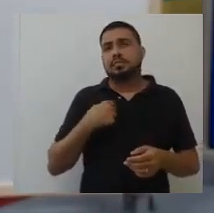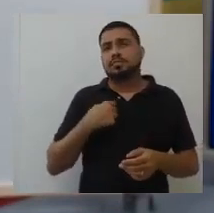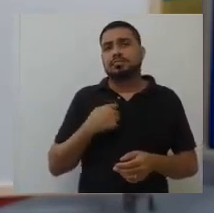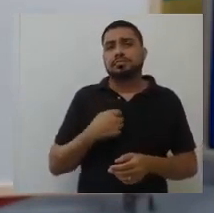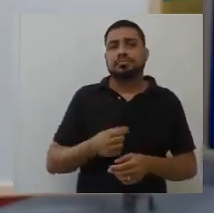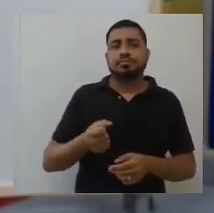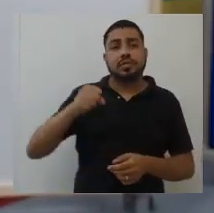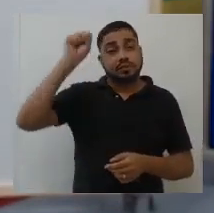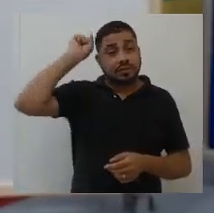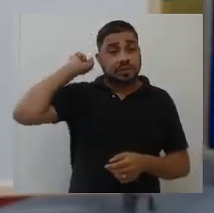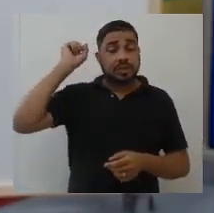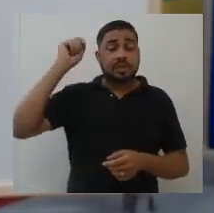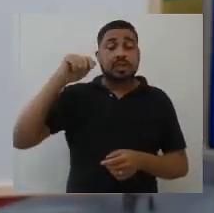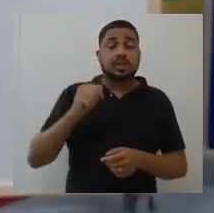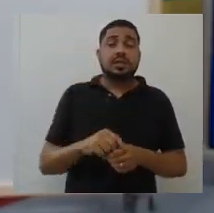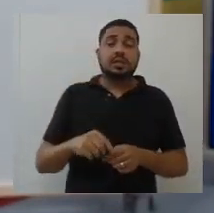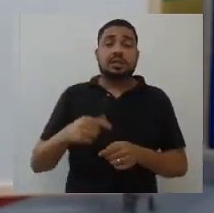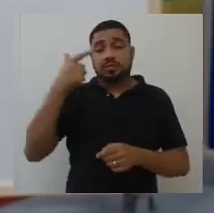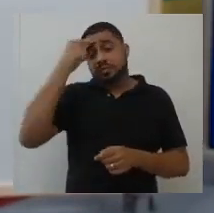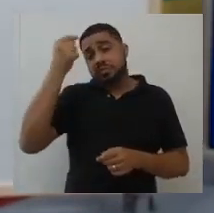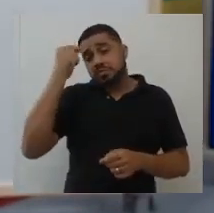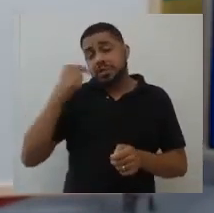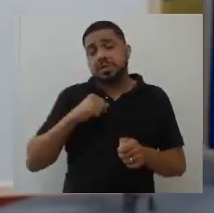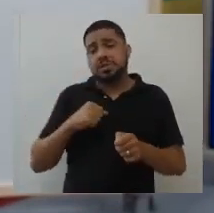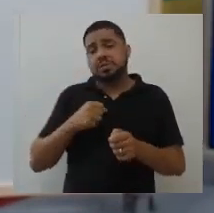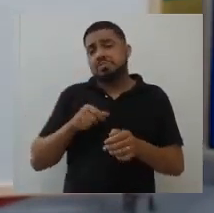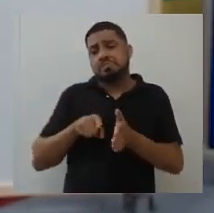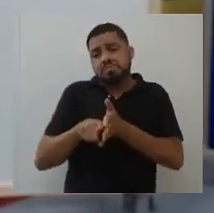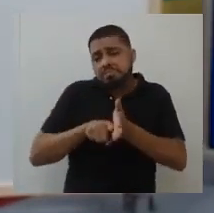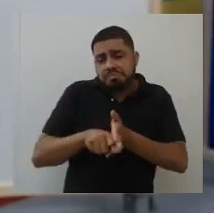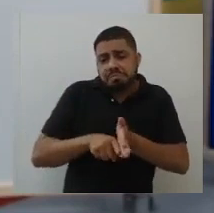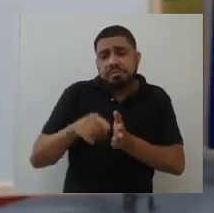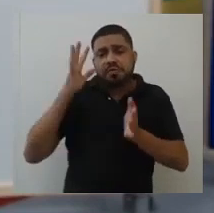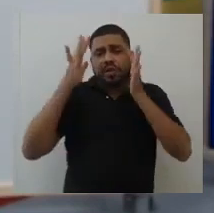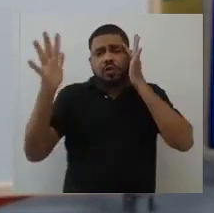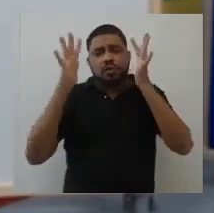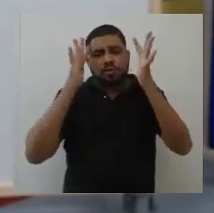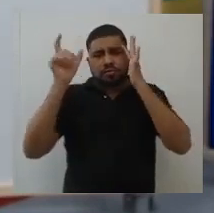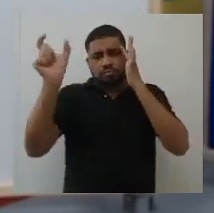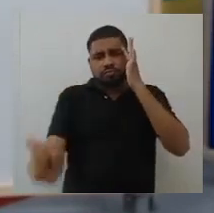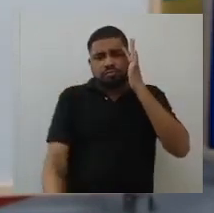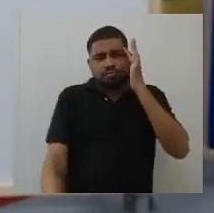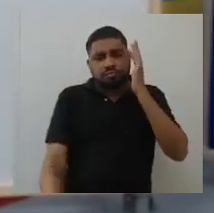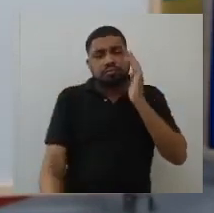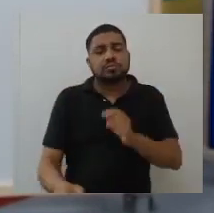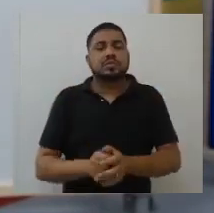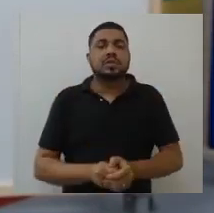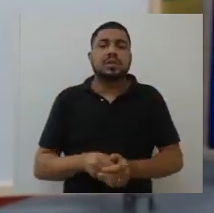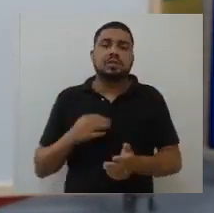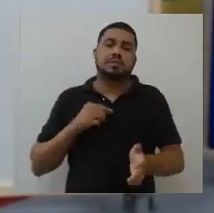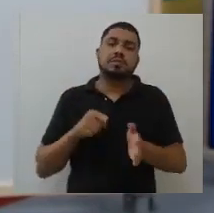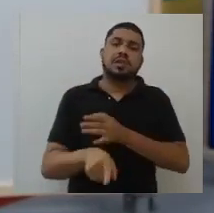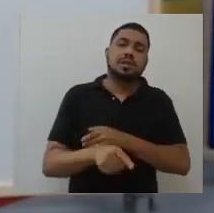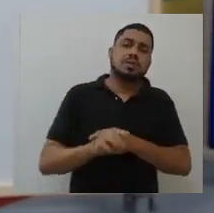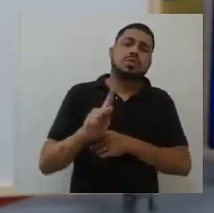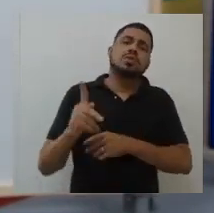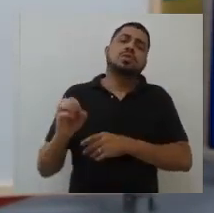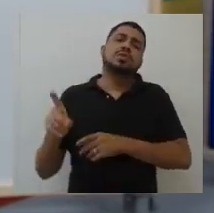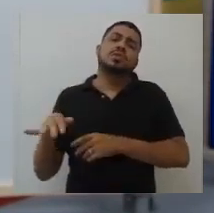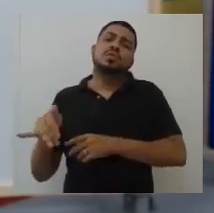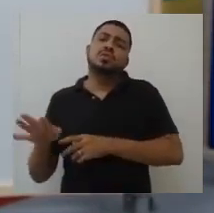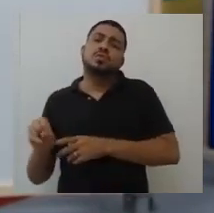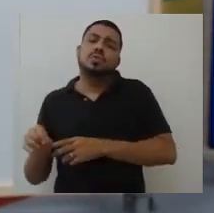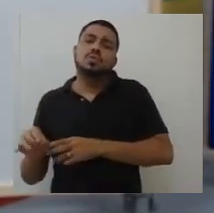universidade, eu estou fazendo uma pesquisa sobre algum filósofo, enfim. E aí eu pergunto, hey, who do you study about? Who do you study about? Você